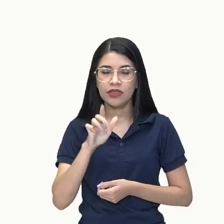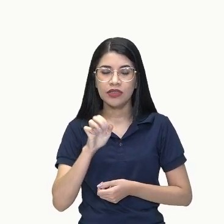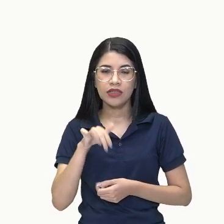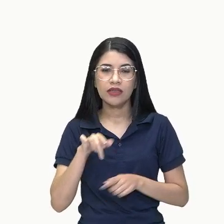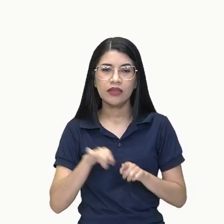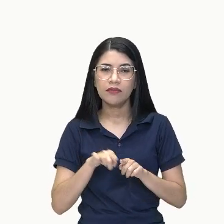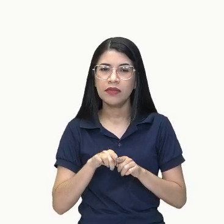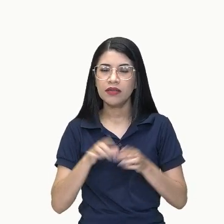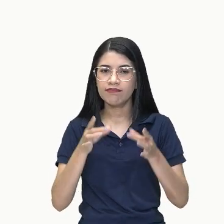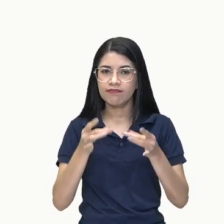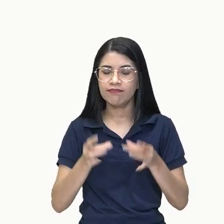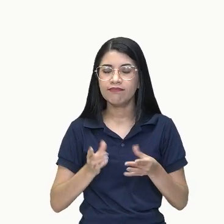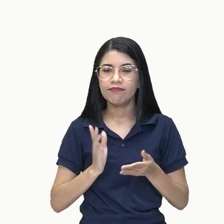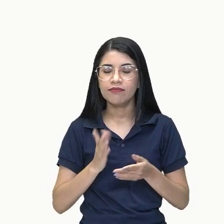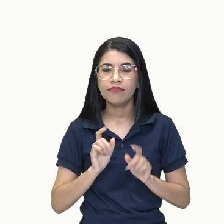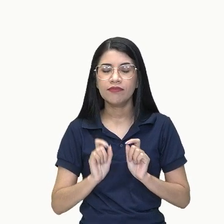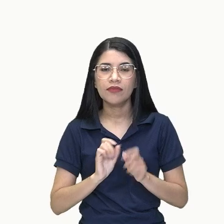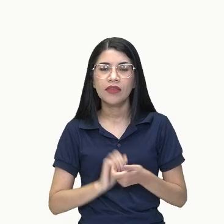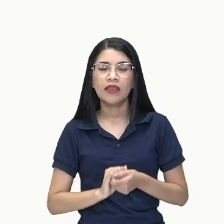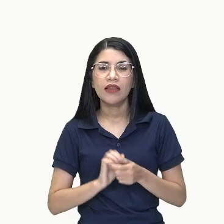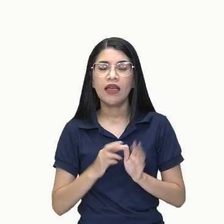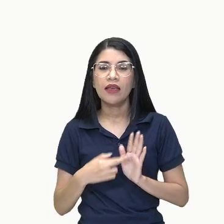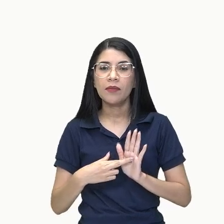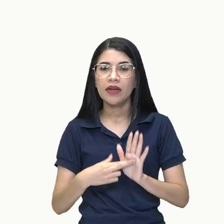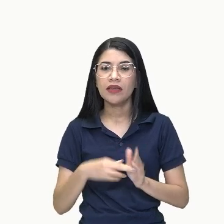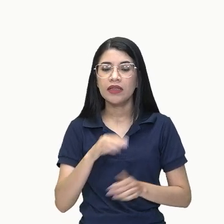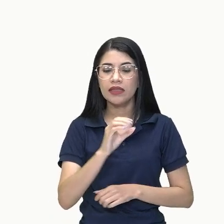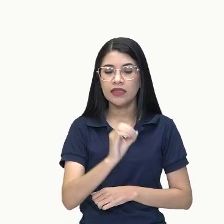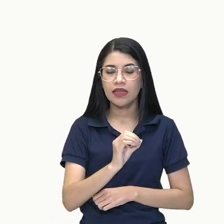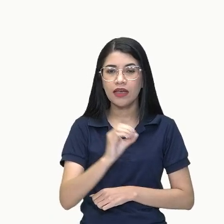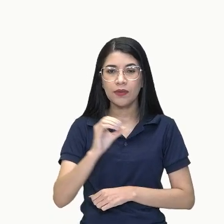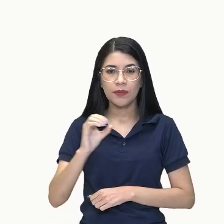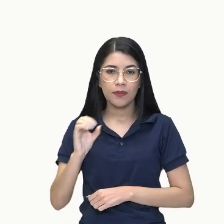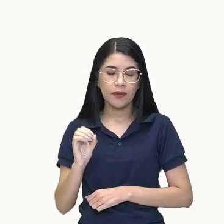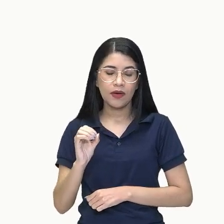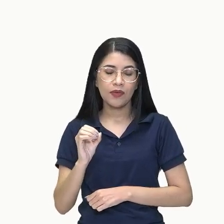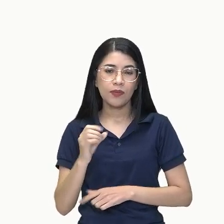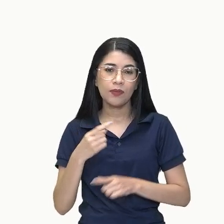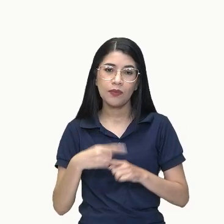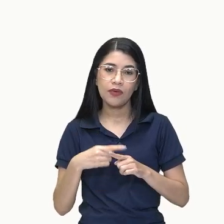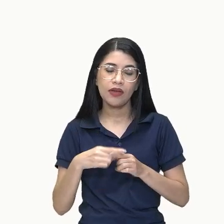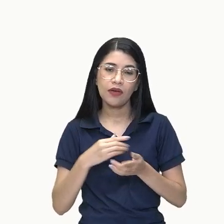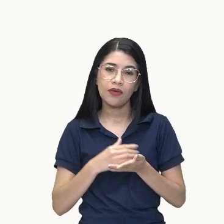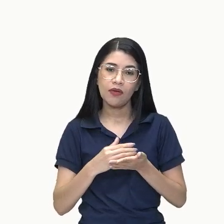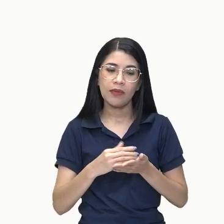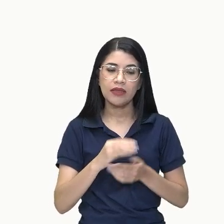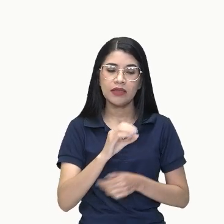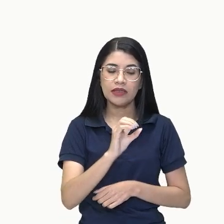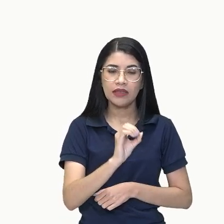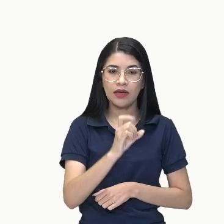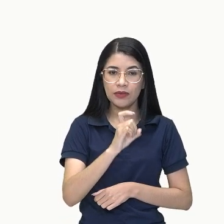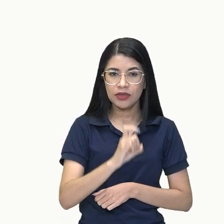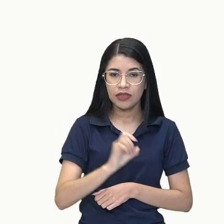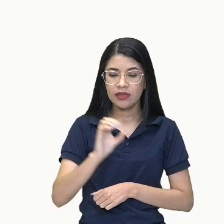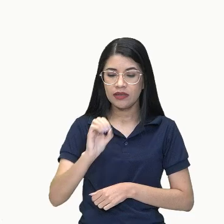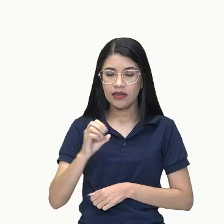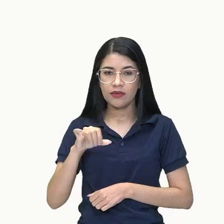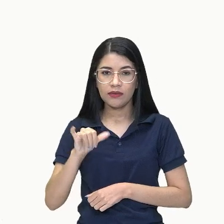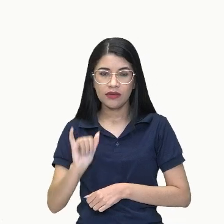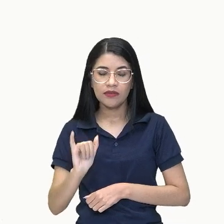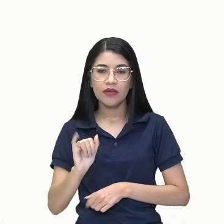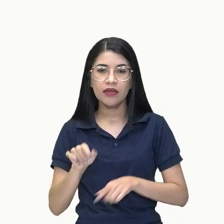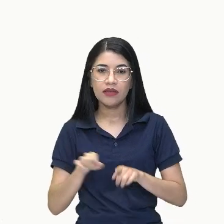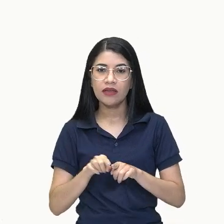aqui. A nossa origem, ela se representa por 0, 0. Por quê? É o zero do x e o zero do y. E aqui cabe